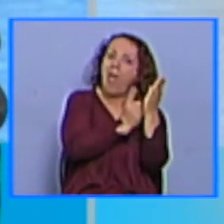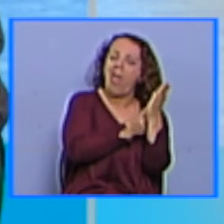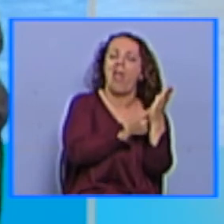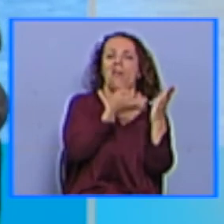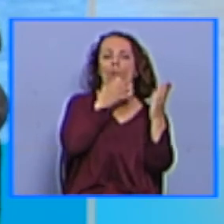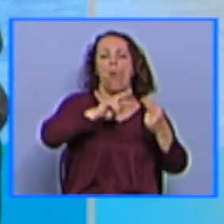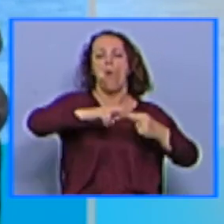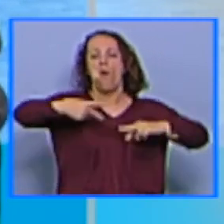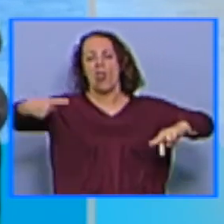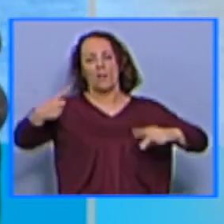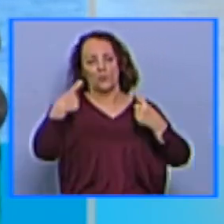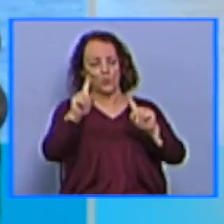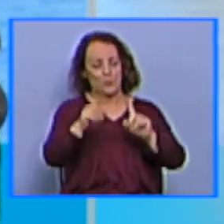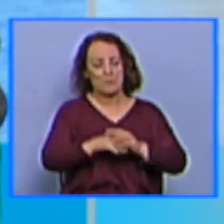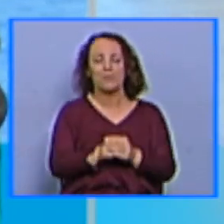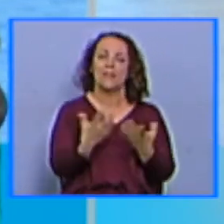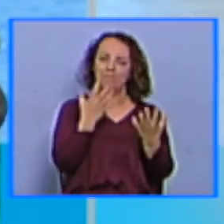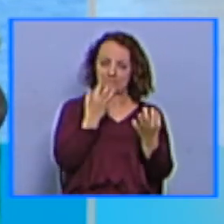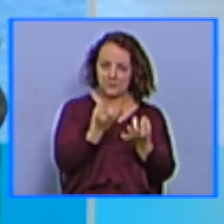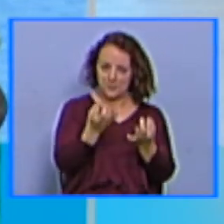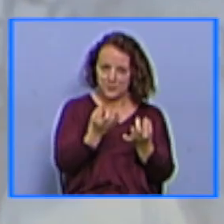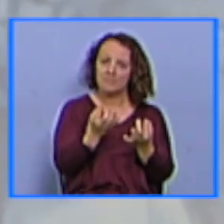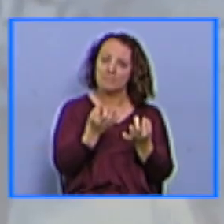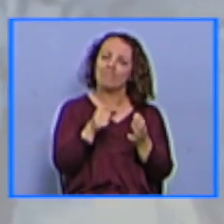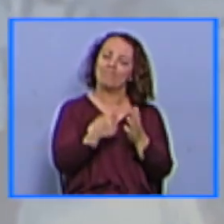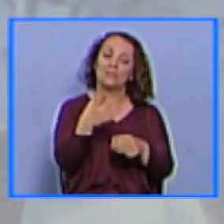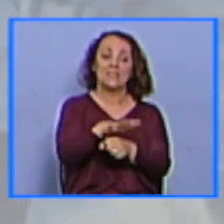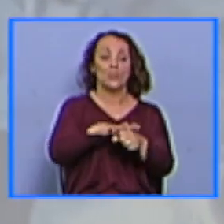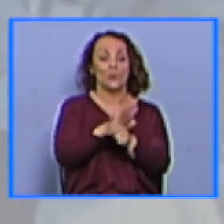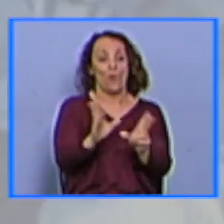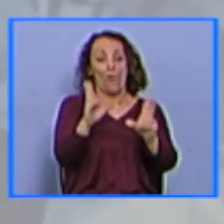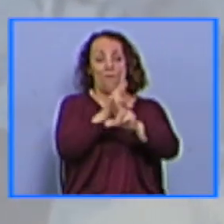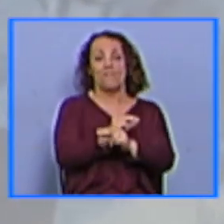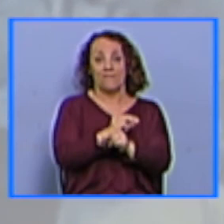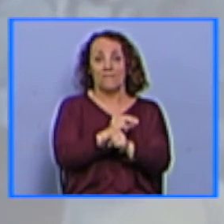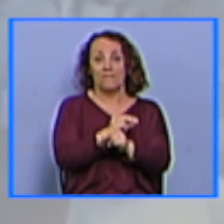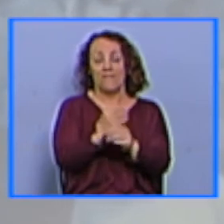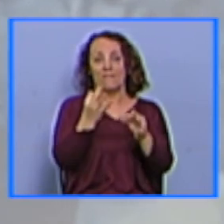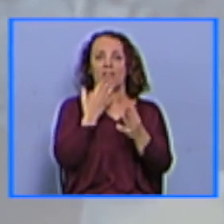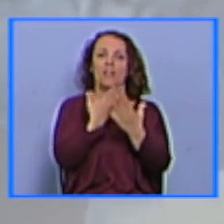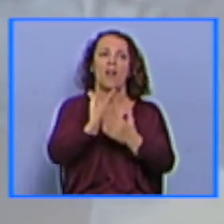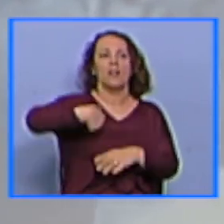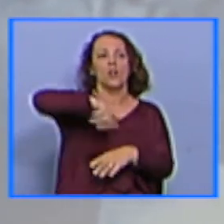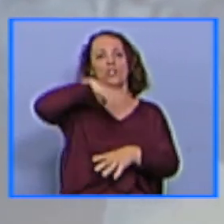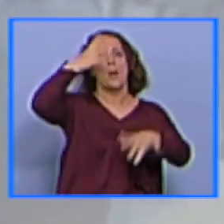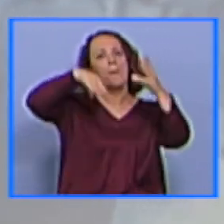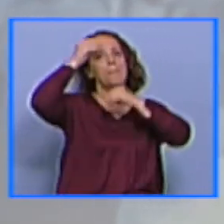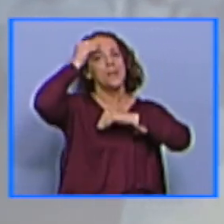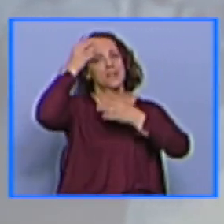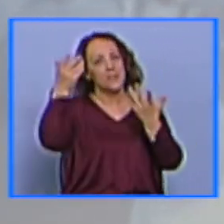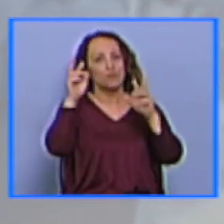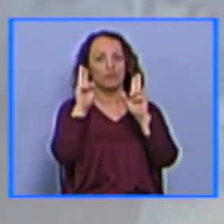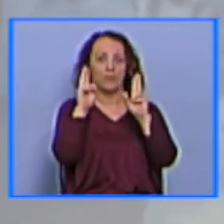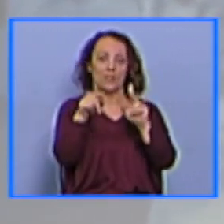foi dito. De facto, é uma nova circunstância que exige também, de facto, uma aprendizagem e daí que esperamos então